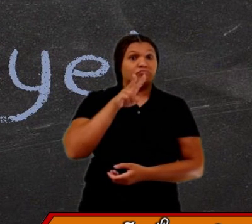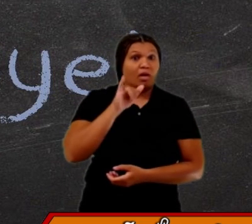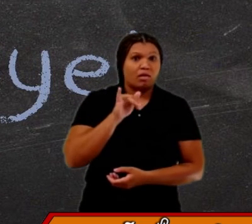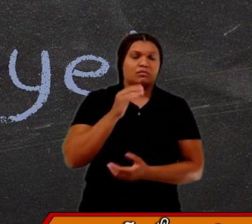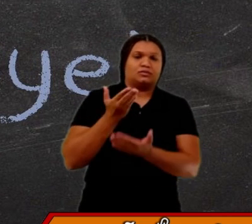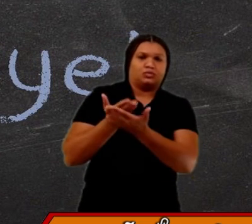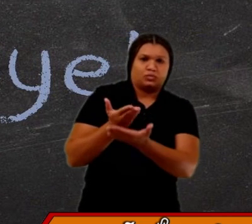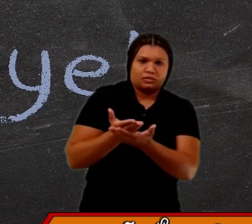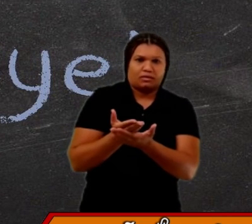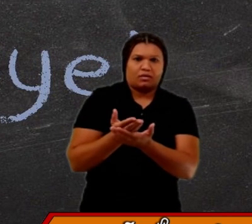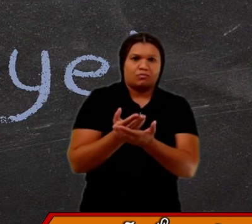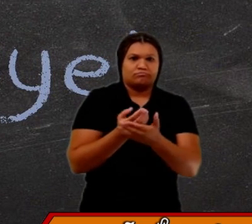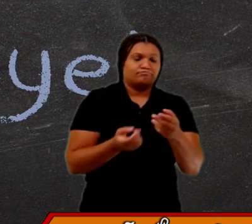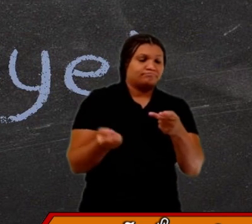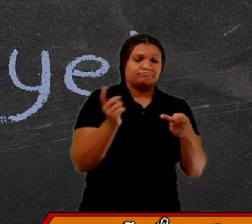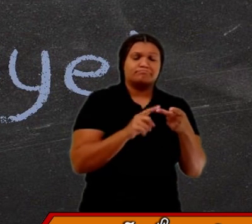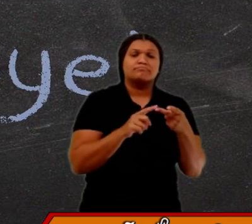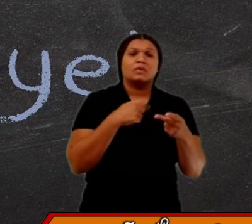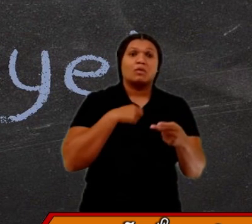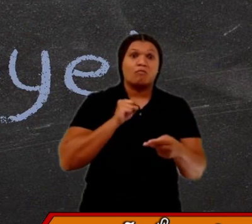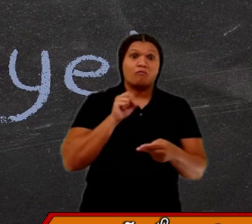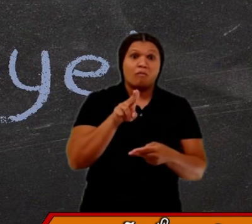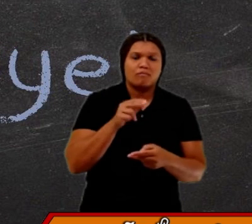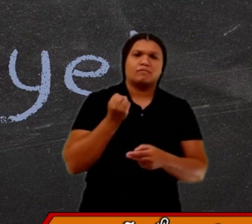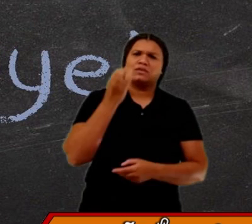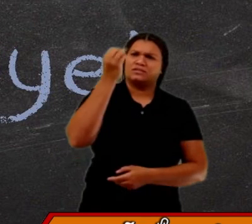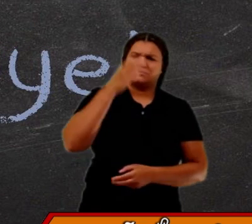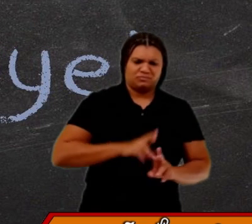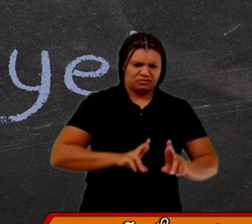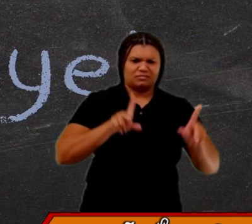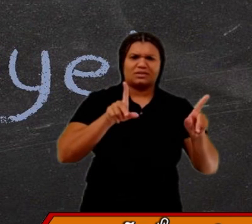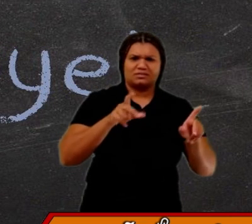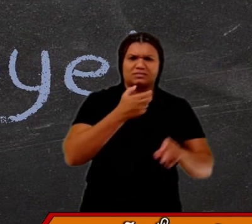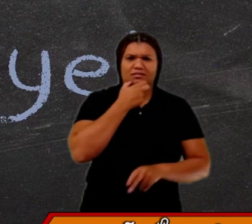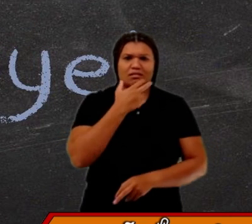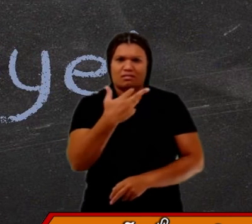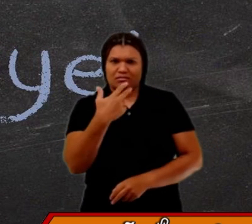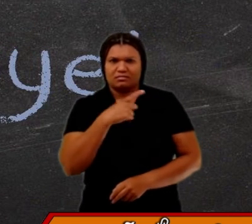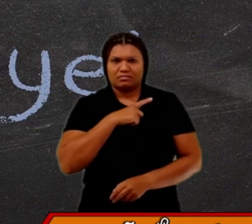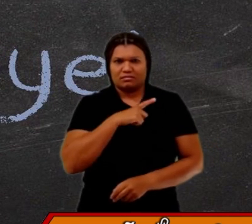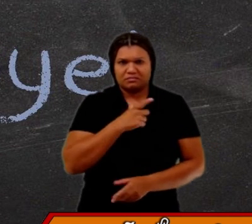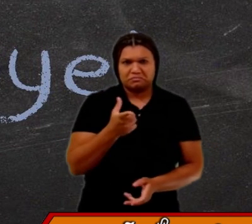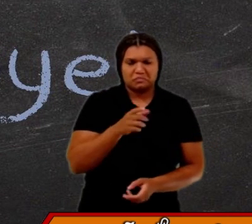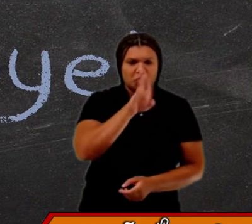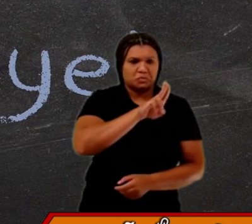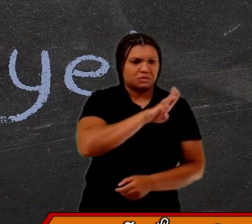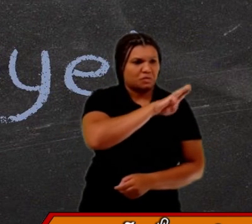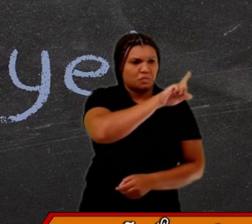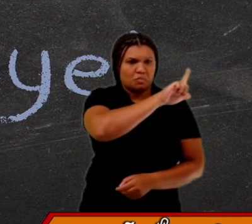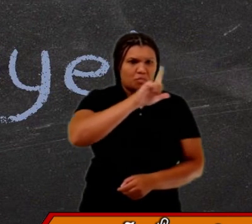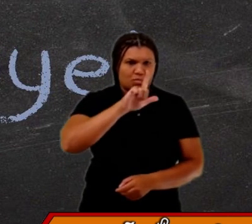então a Yang Twins TAM que eu vou viajar existe alguma diferença na língua inglesa em usar will